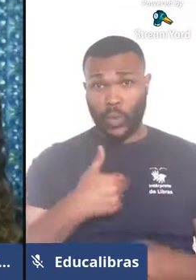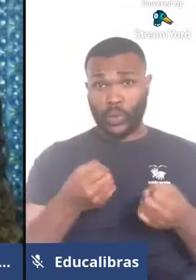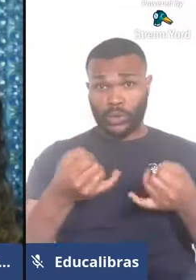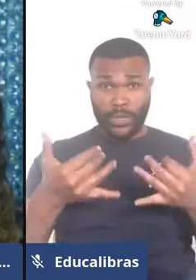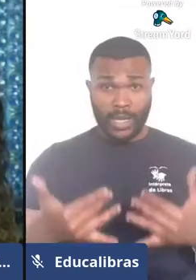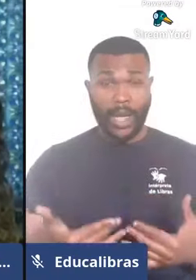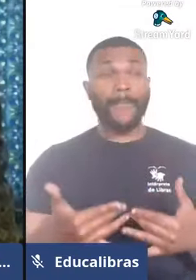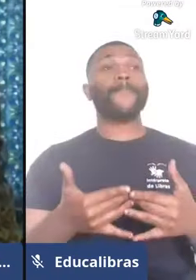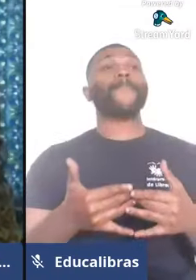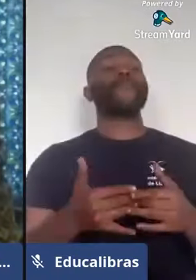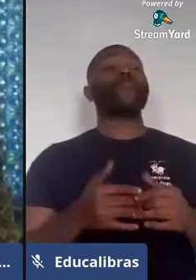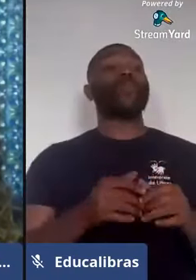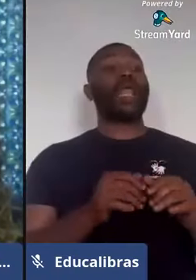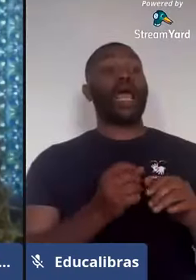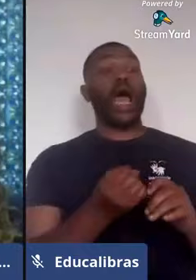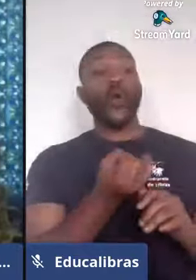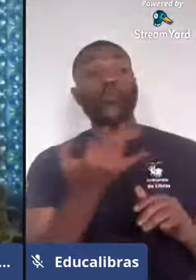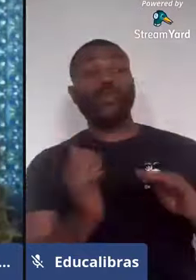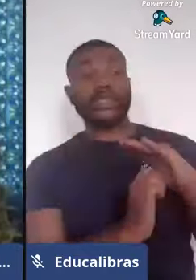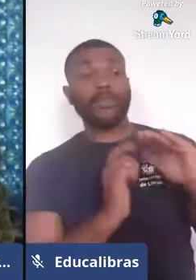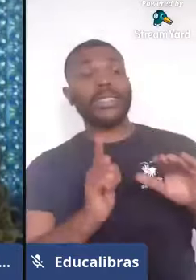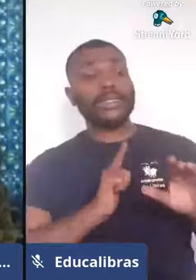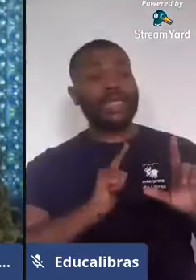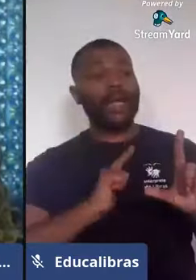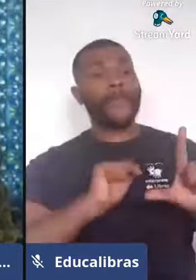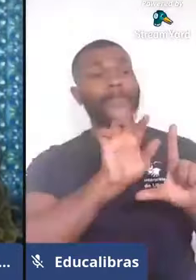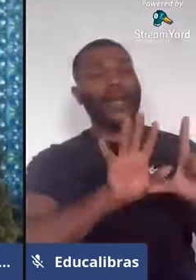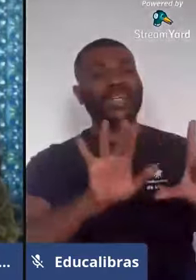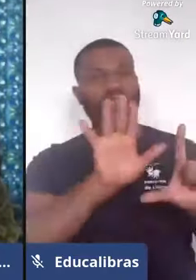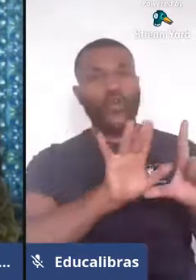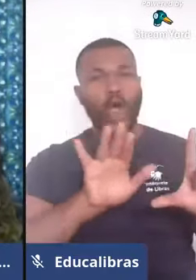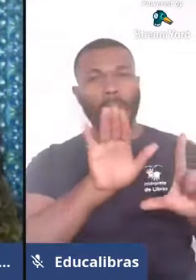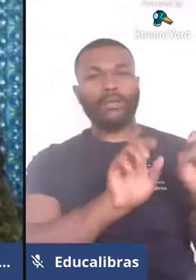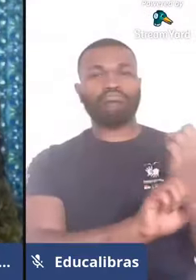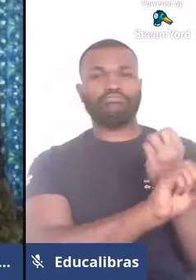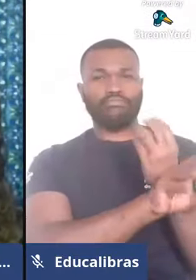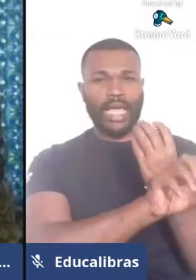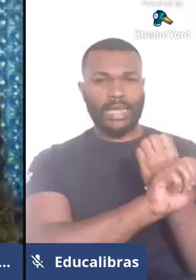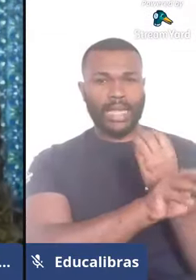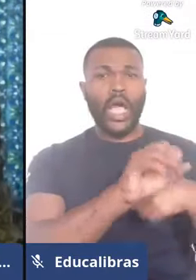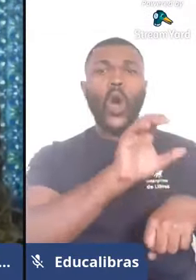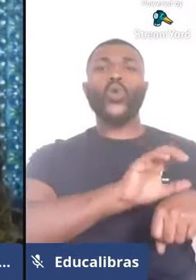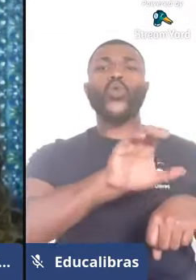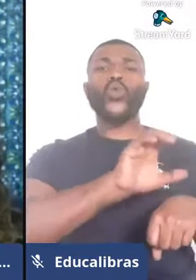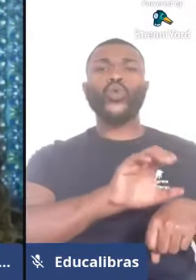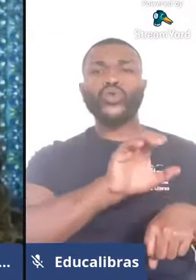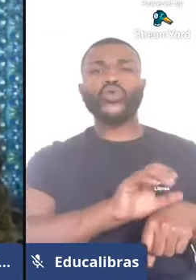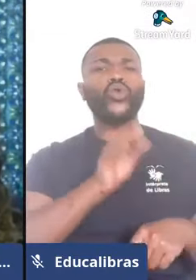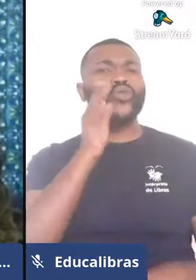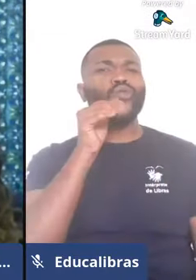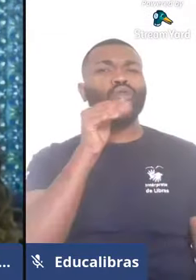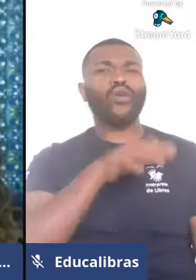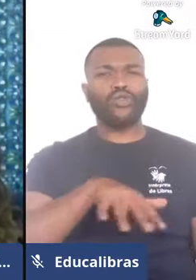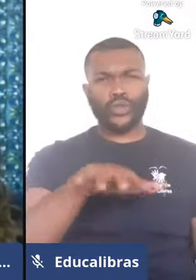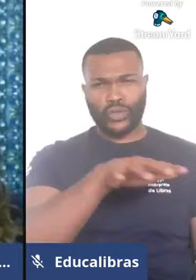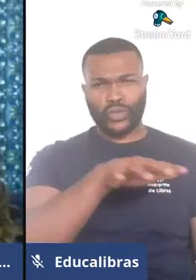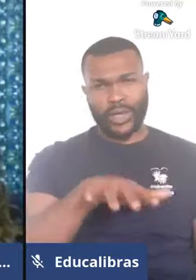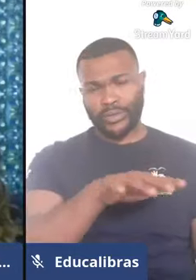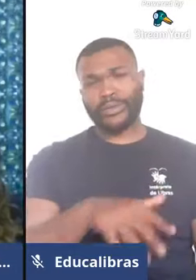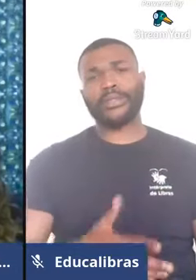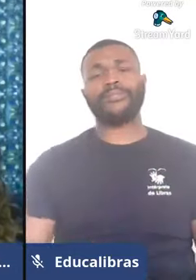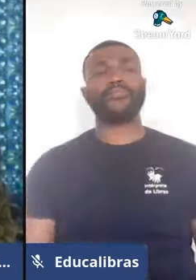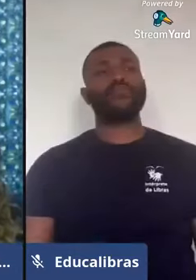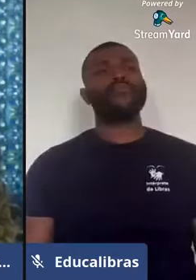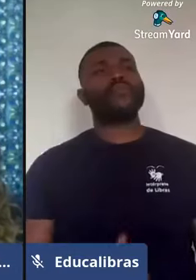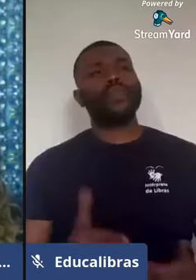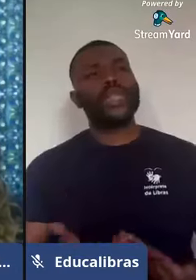plataformas EAD para a formação dos funcionários, né? Então, elas criam conteúdo para capacitar os funcionários. E aí a gente começou a